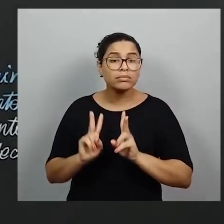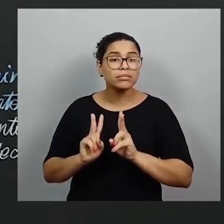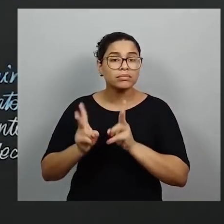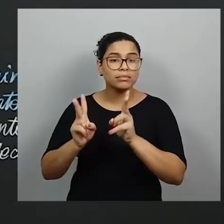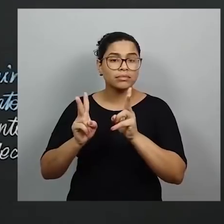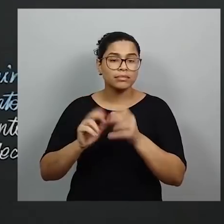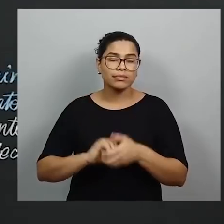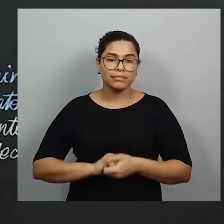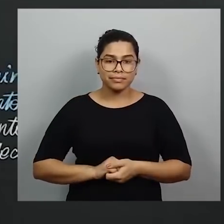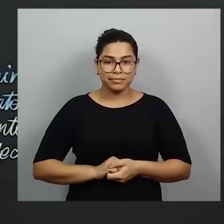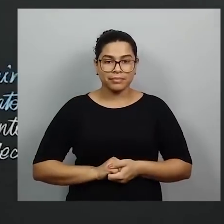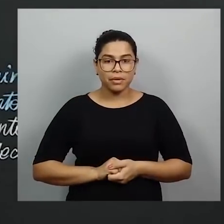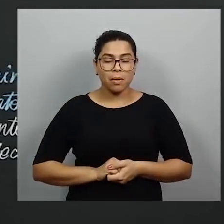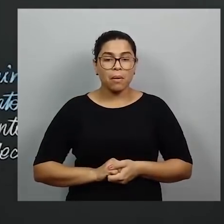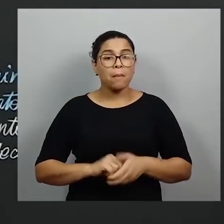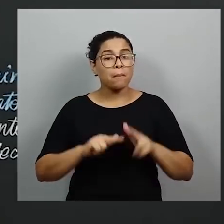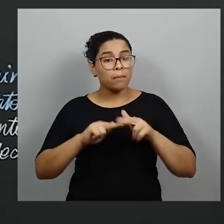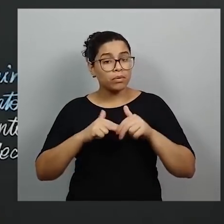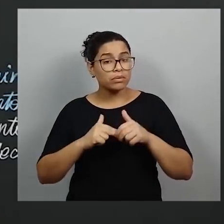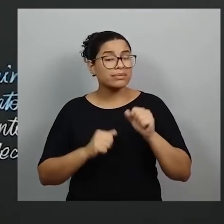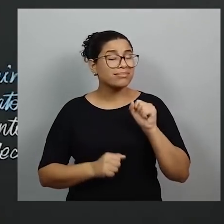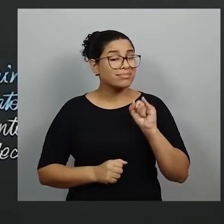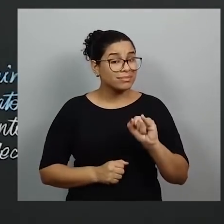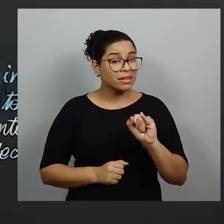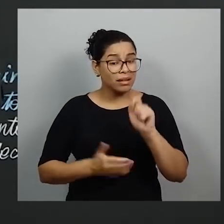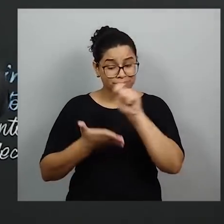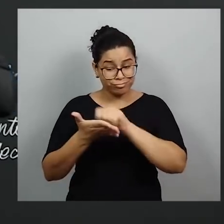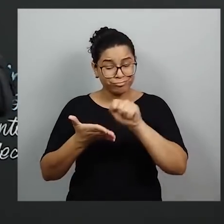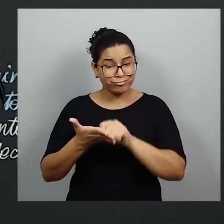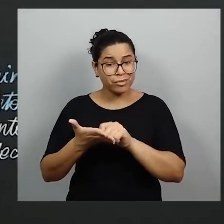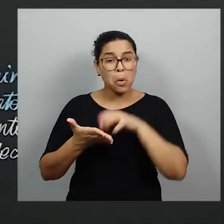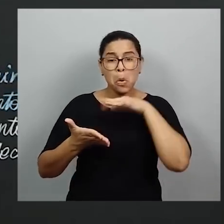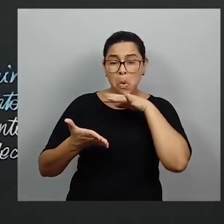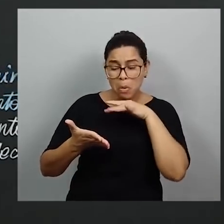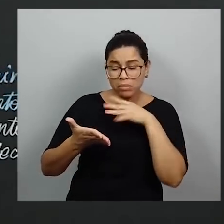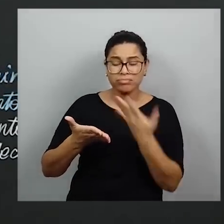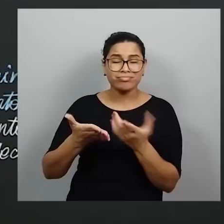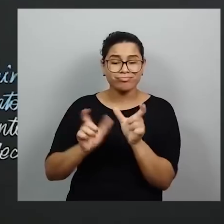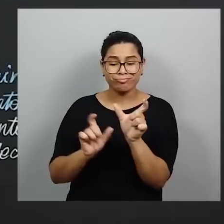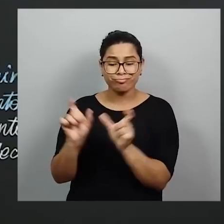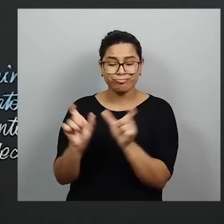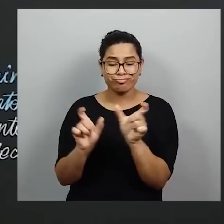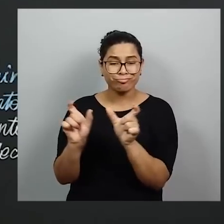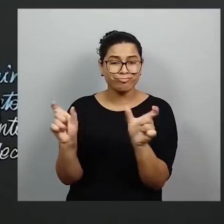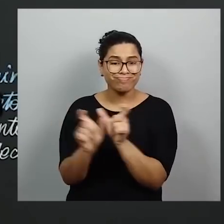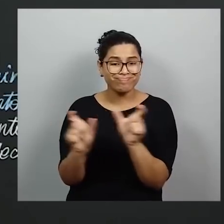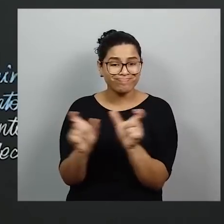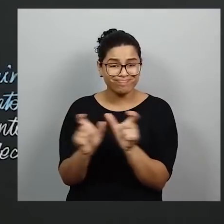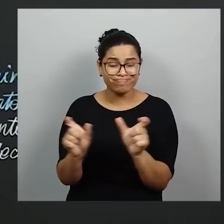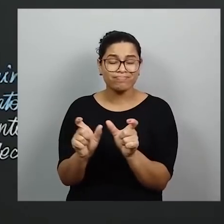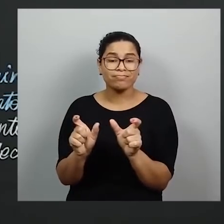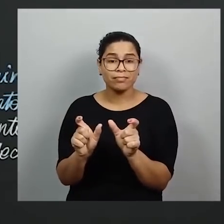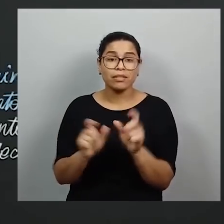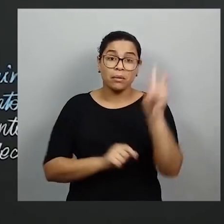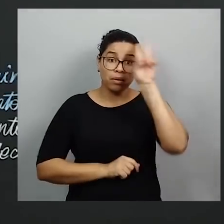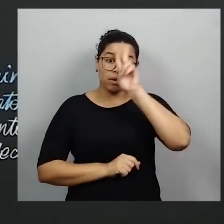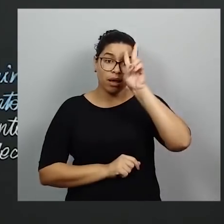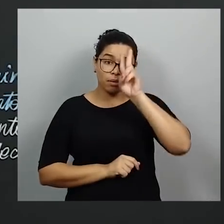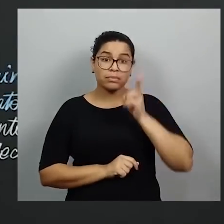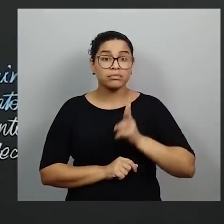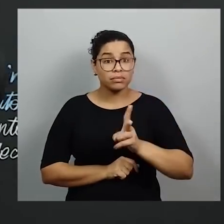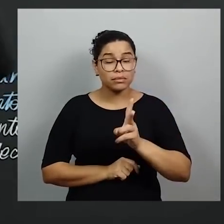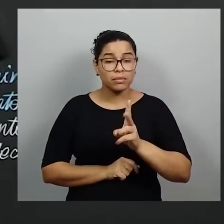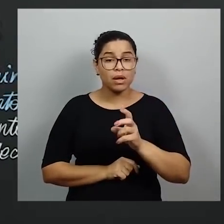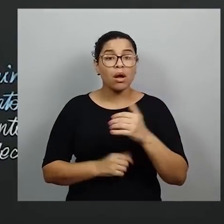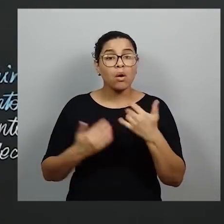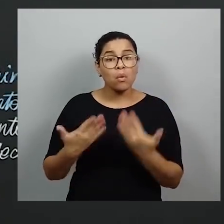porque senão, minha gente, você vai construir uma oração pobre, uma oração complicada ou com elementos mal posicionados. Lembre-se disso, ok? Na hora de